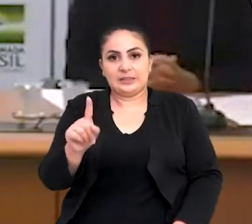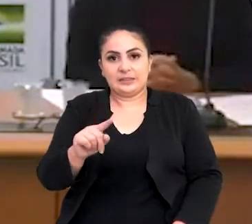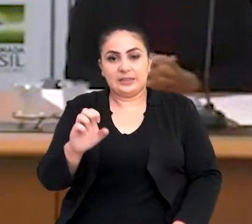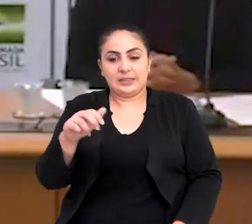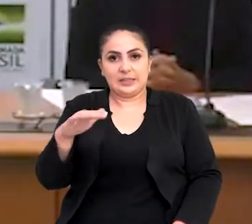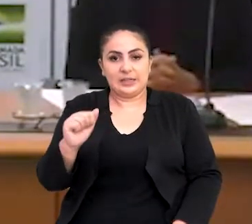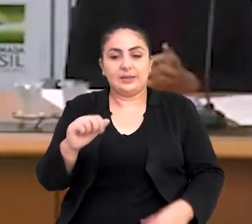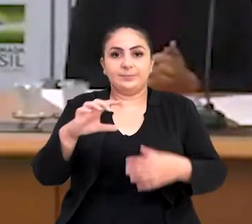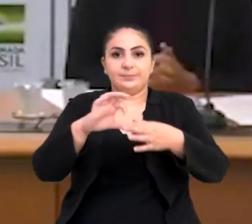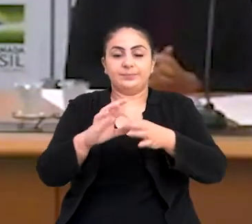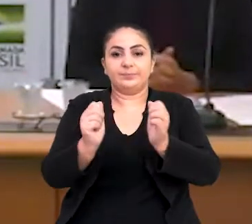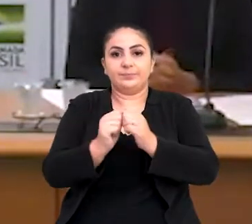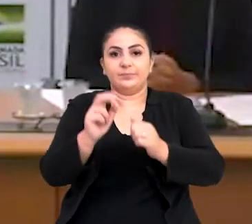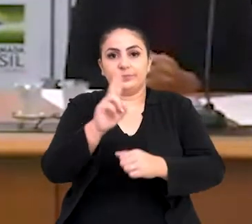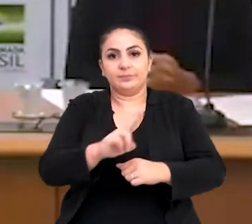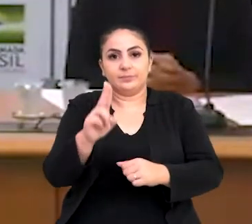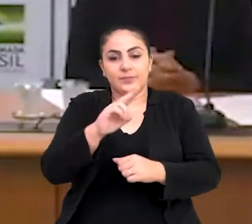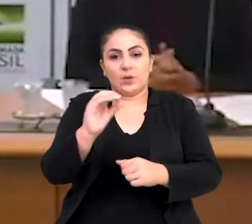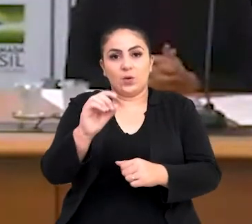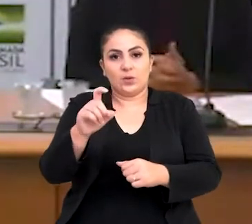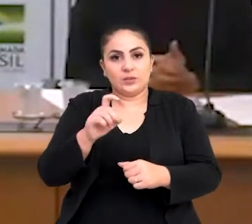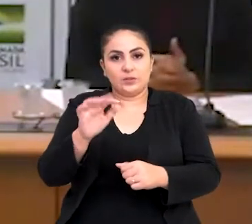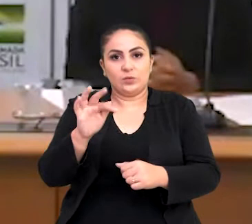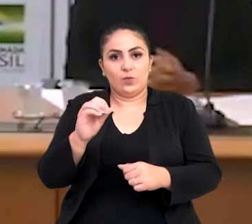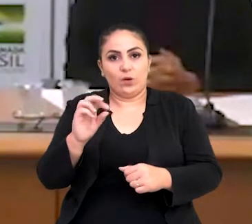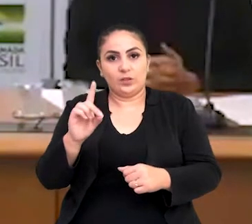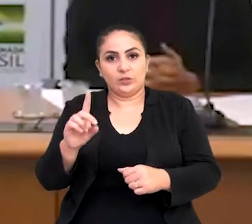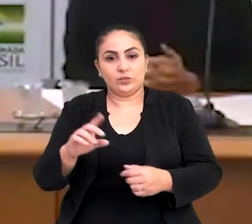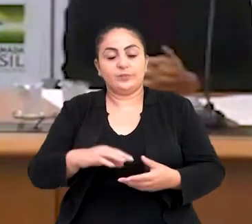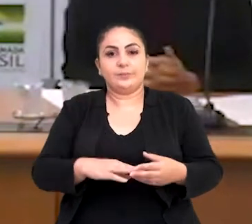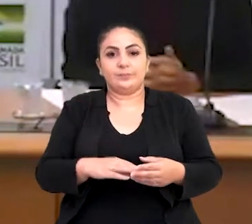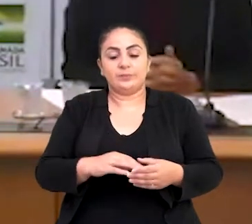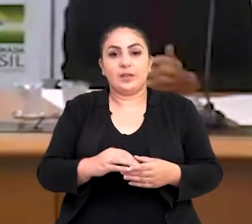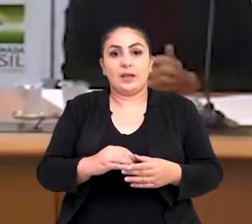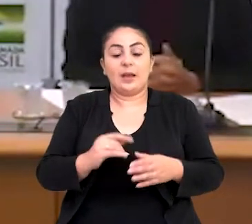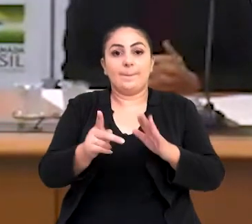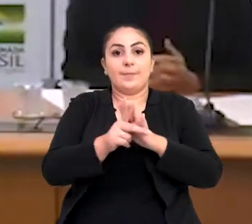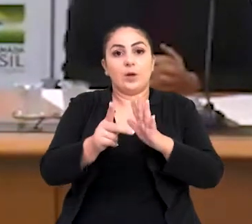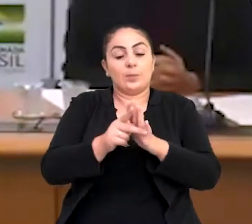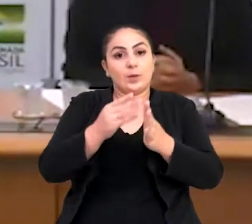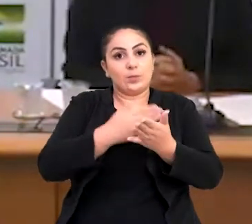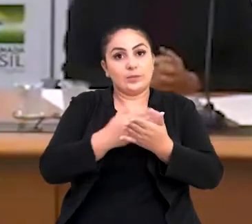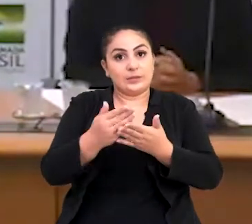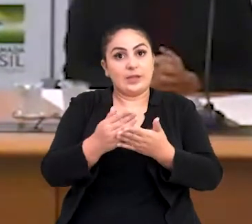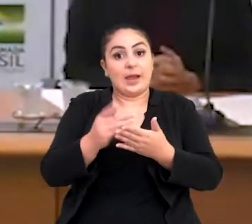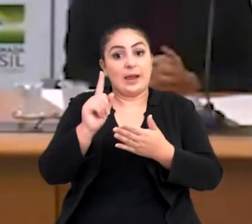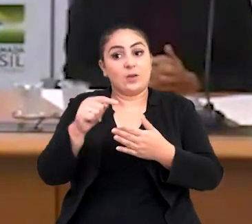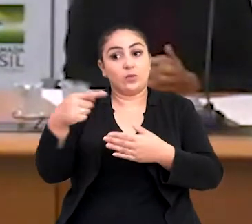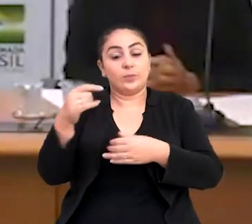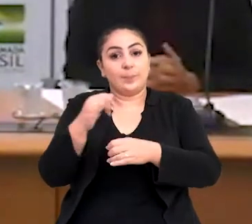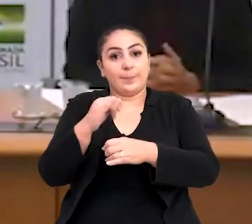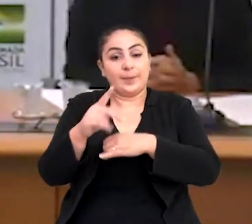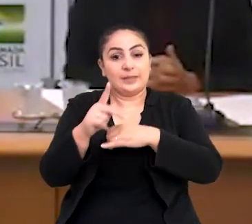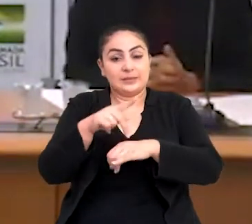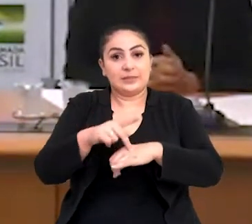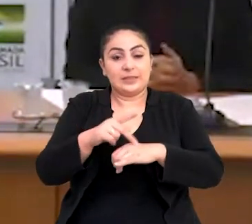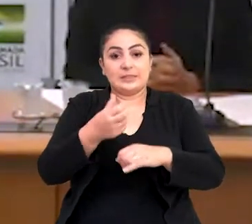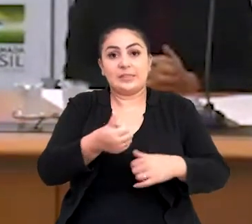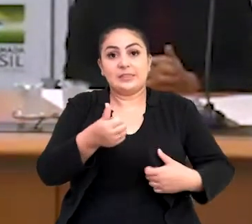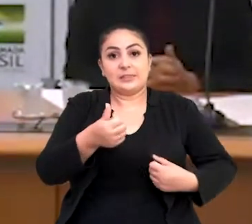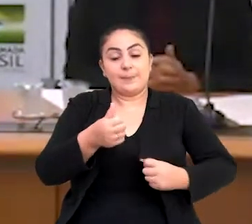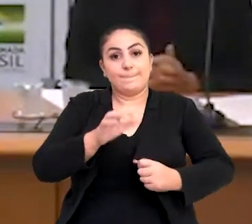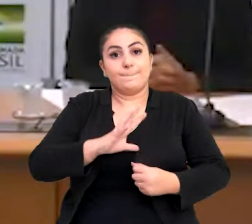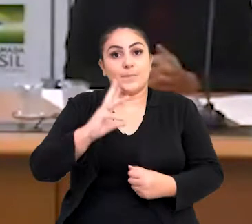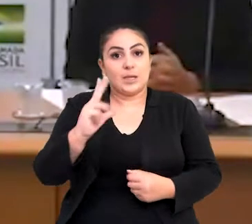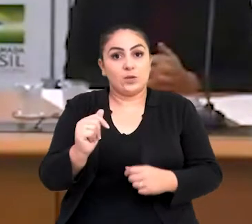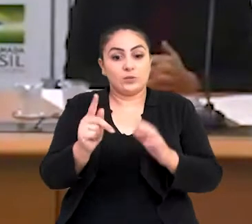em consórcio com a Universidade de Oxford. São vacinas inicialmente importadas, 6 milhões de